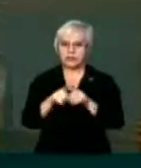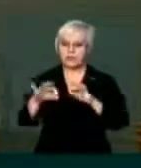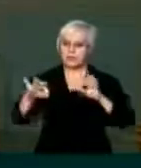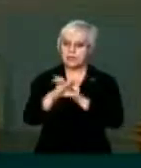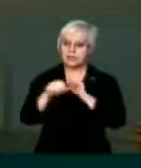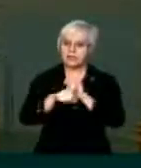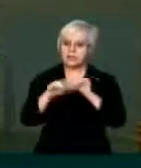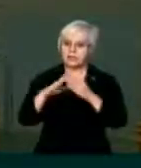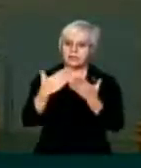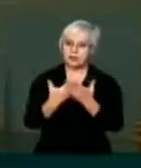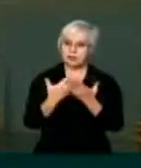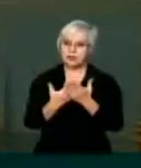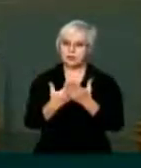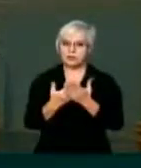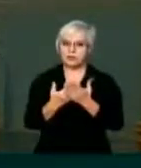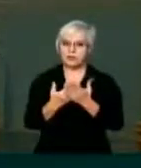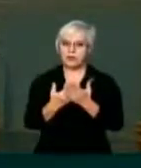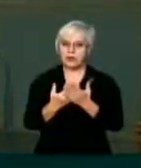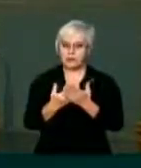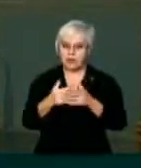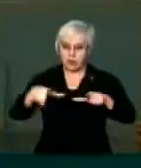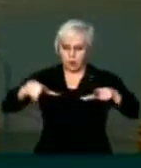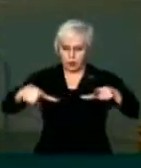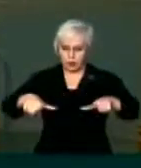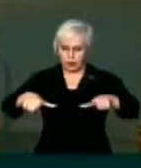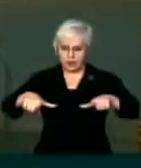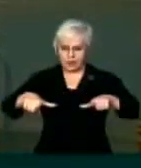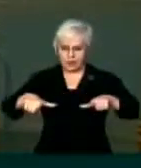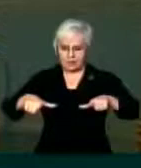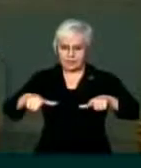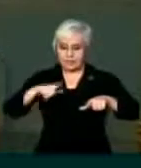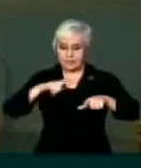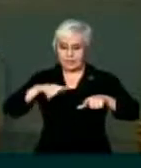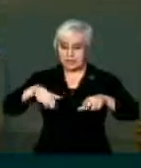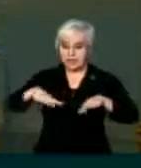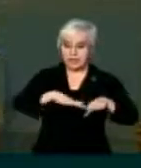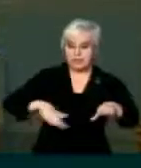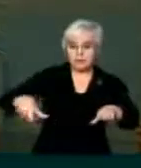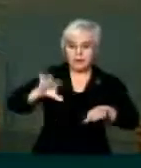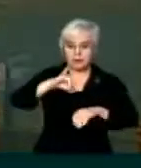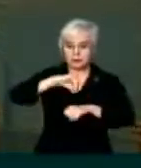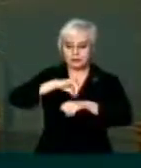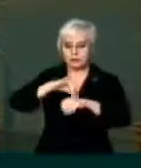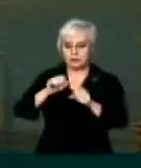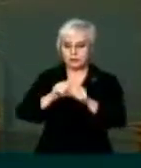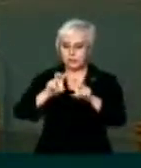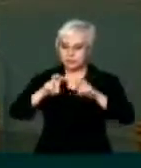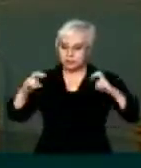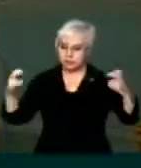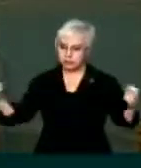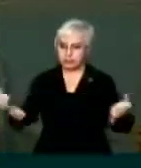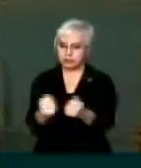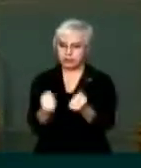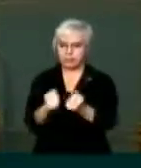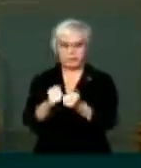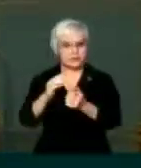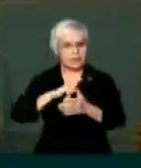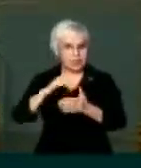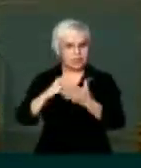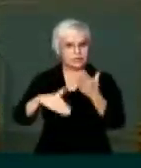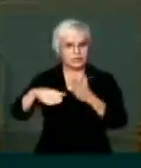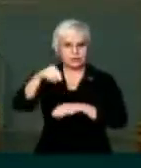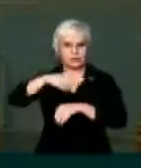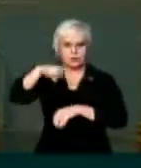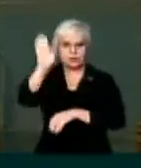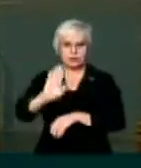A escola quadrada com o pátio central, que ainda existem em grande profusão no interior do país. É